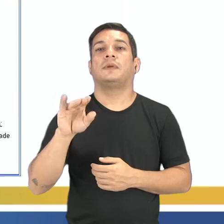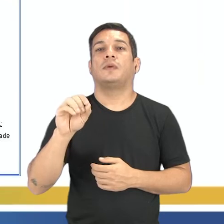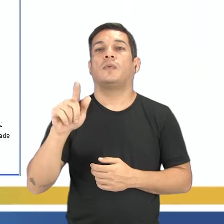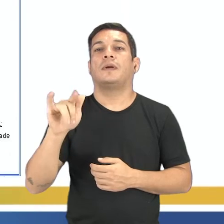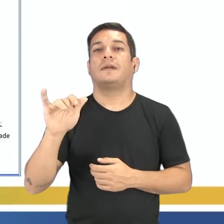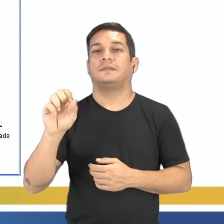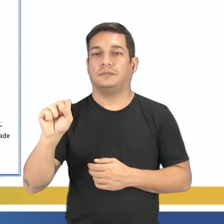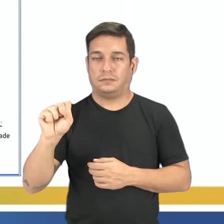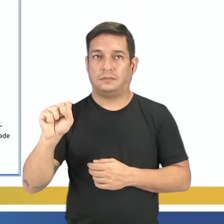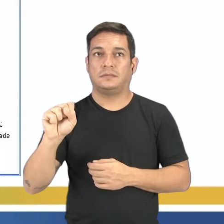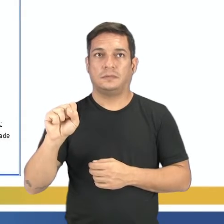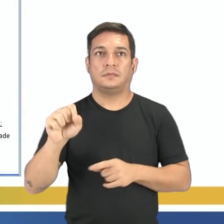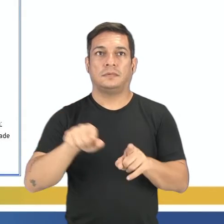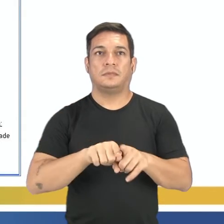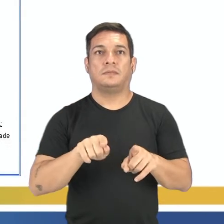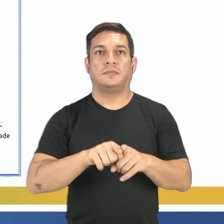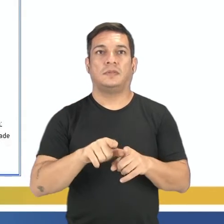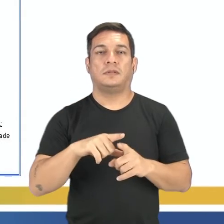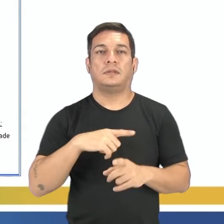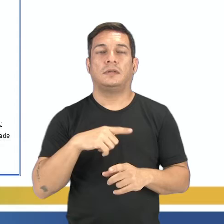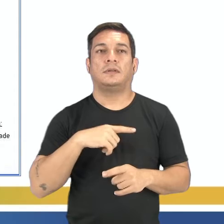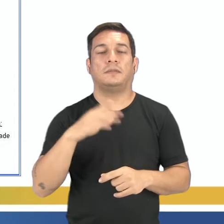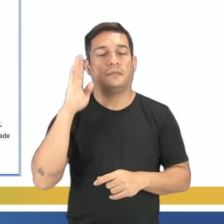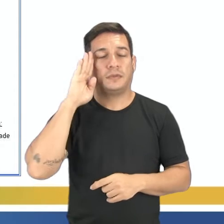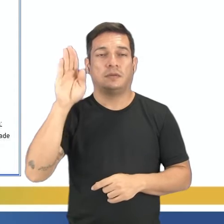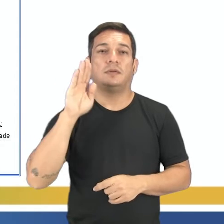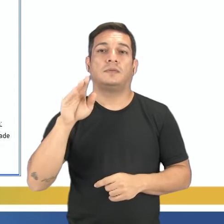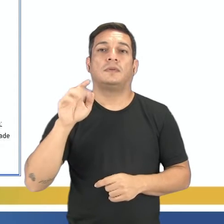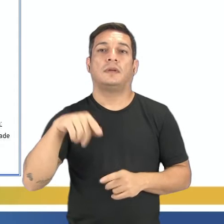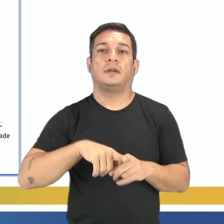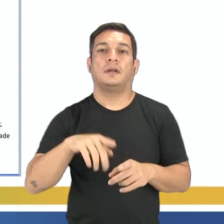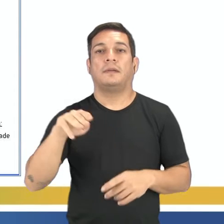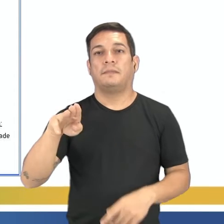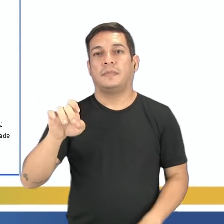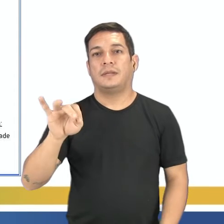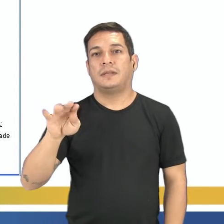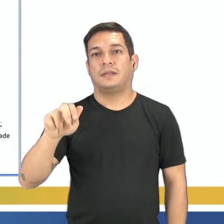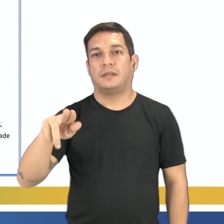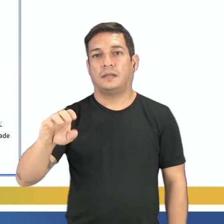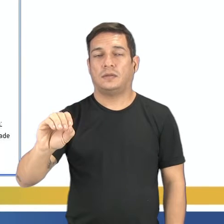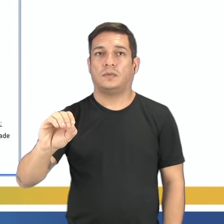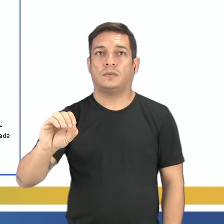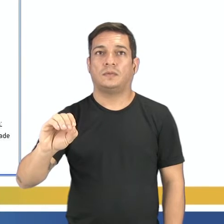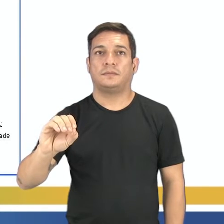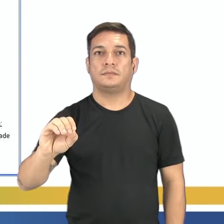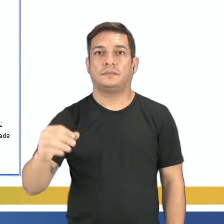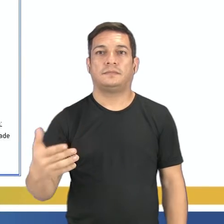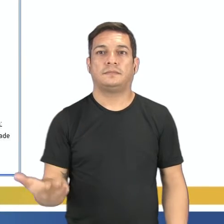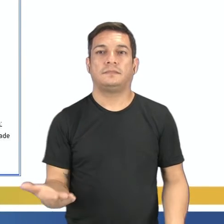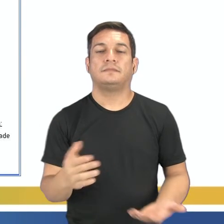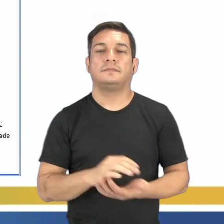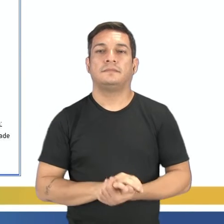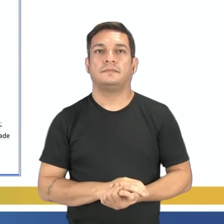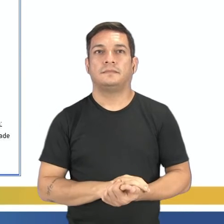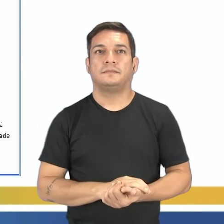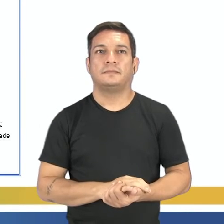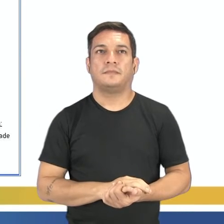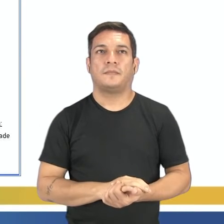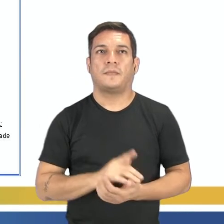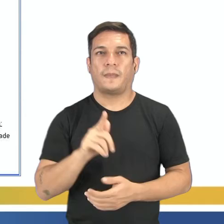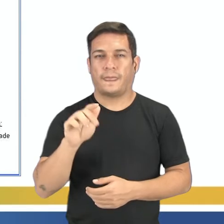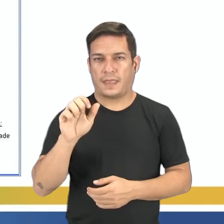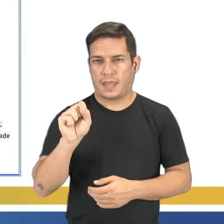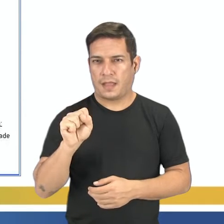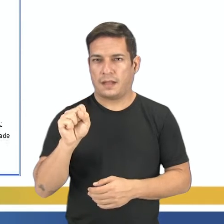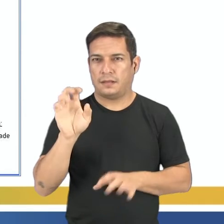temos o biogás, né, constituído principalmente pelo metano. Opa! Um gás